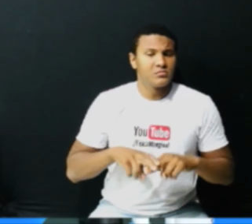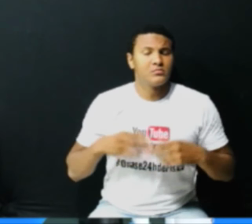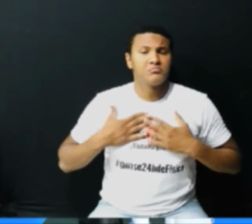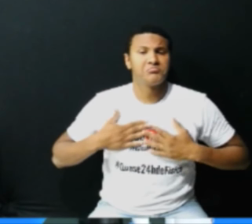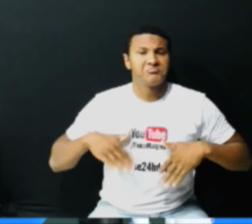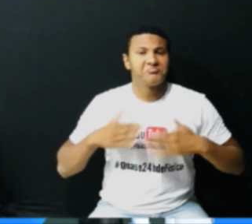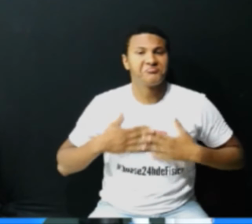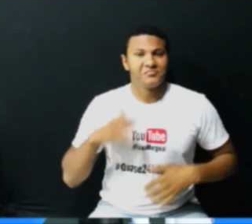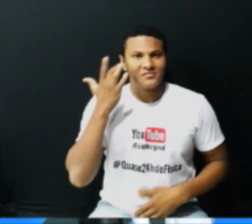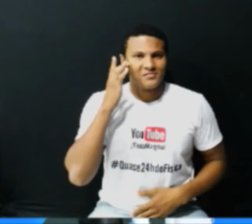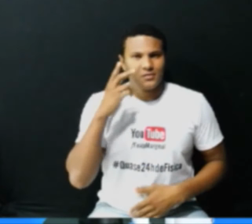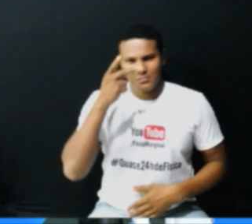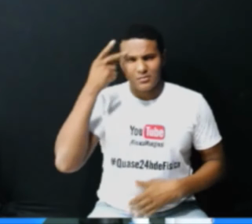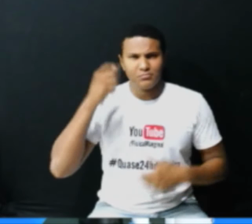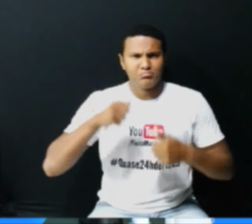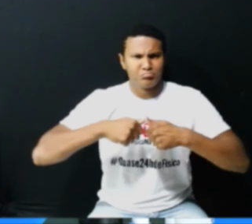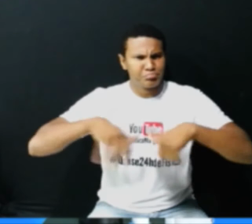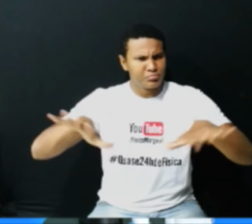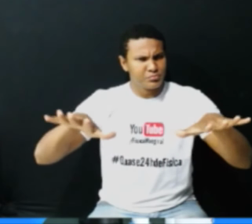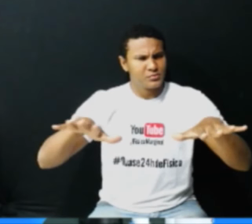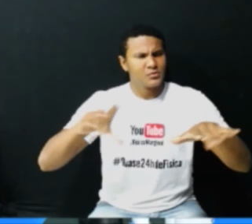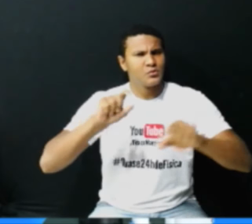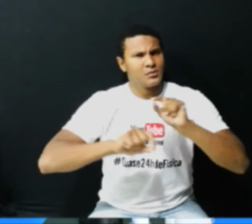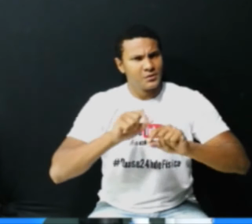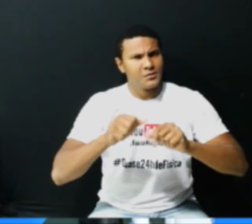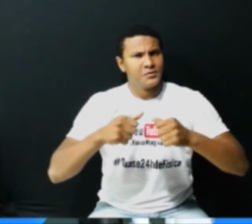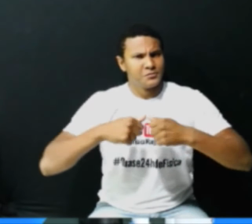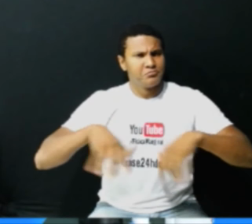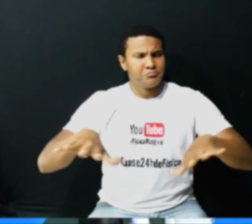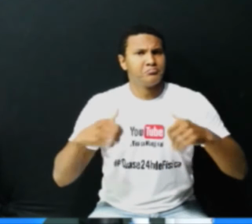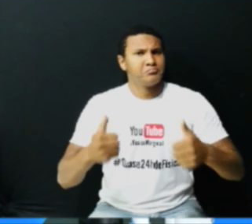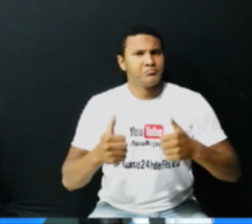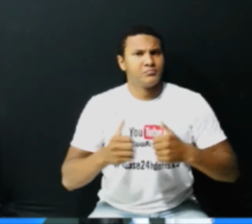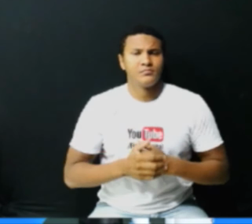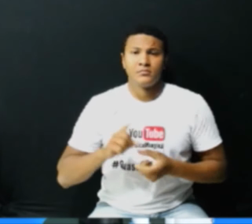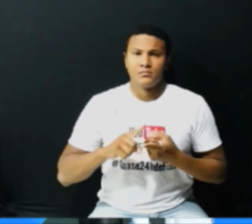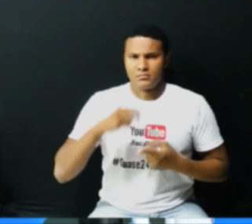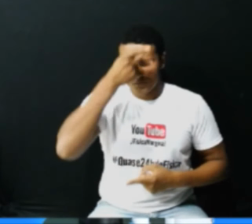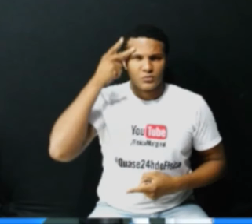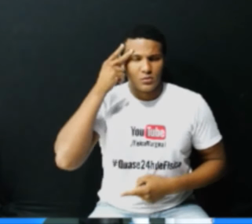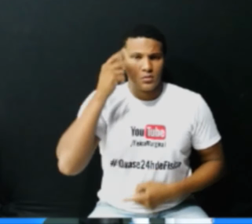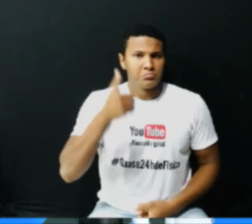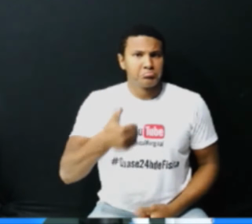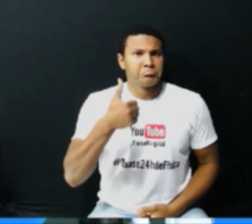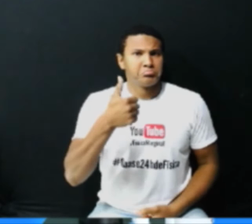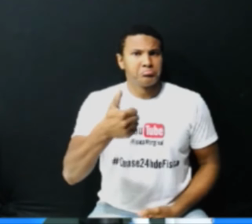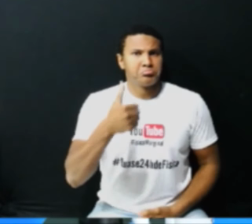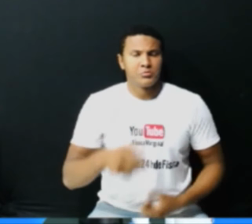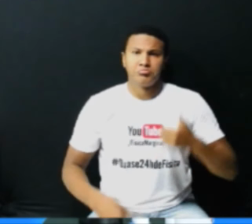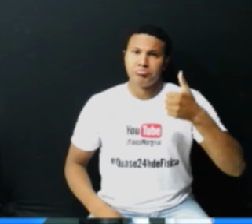pessoal compartilhando o link e curtindo aqui, porque foram 2 aulas aí